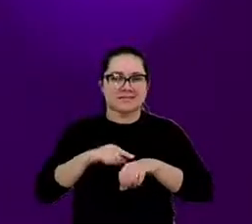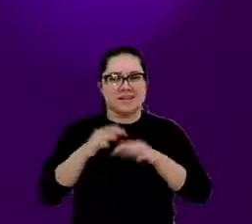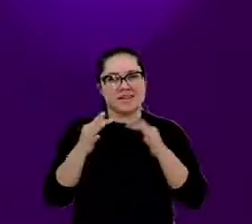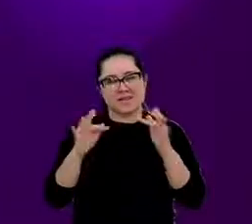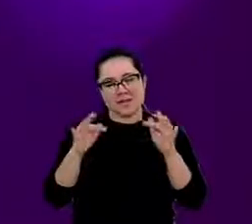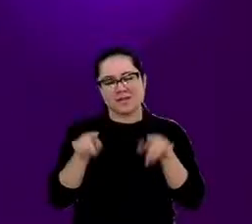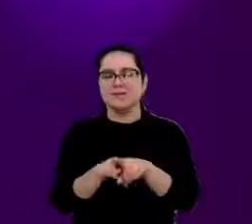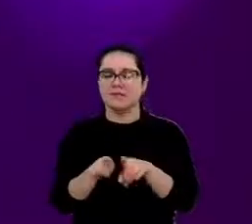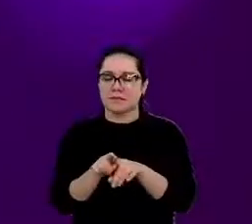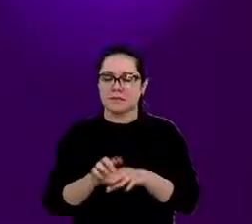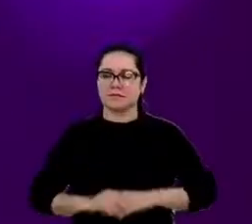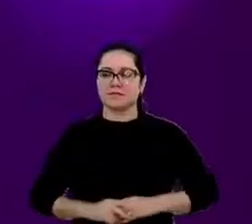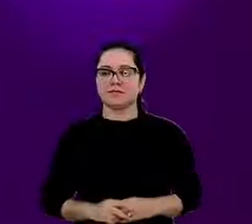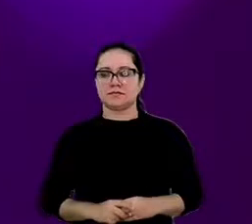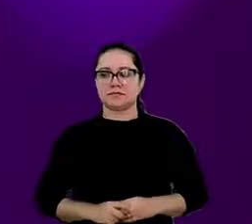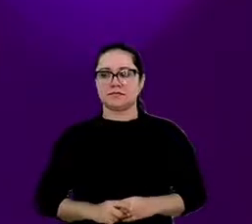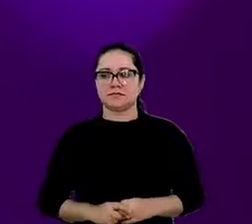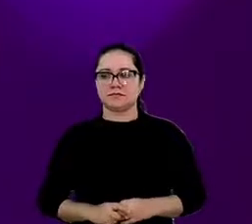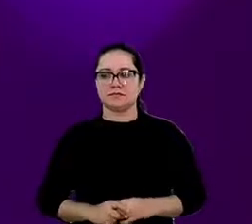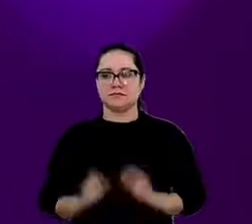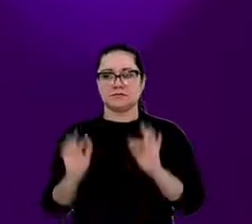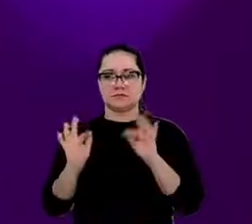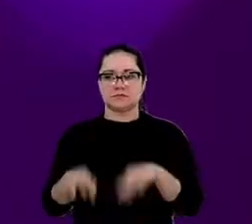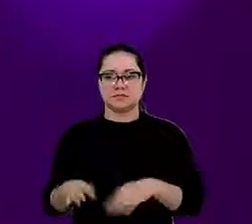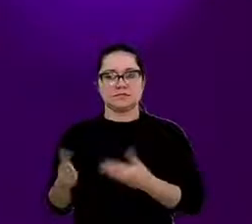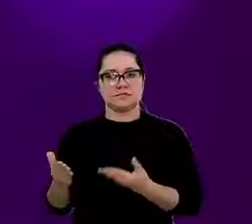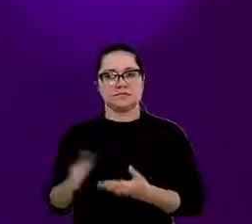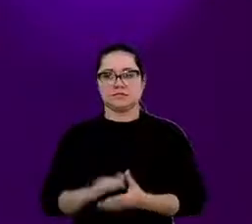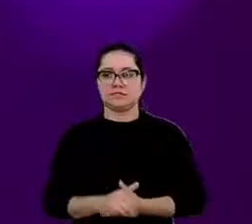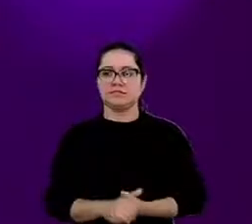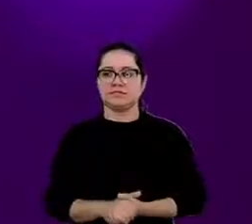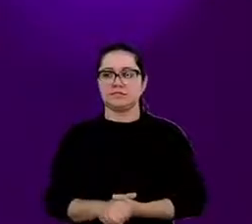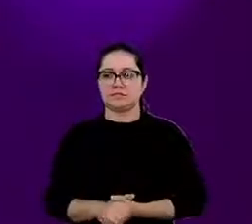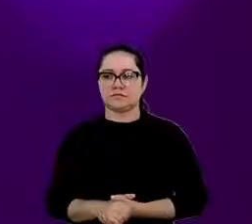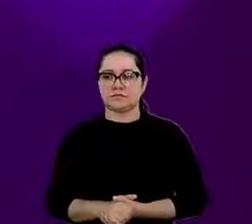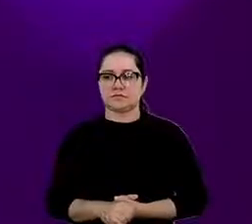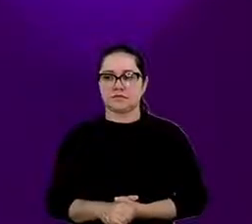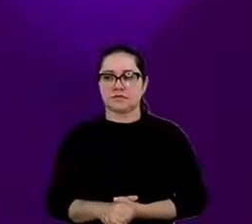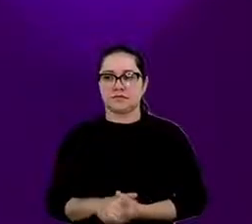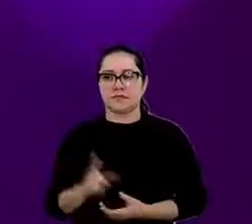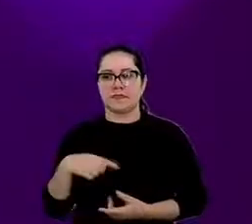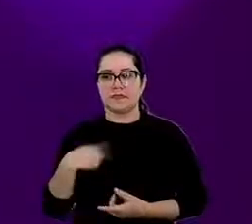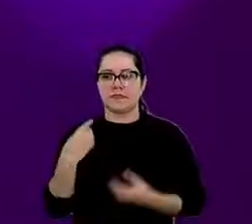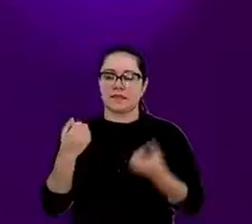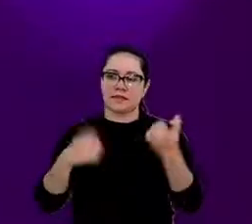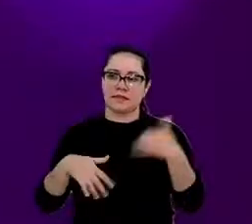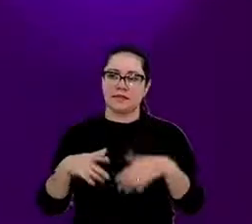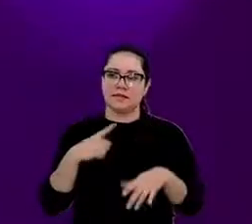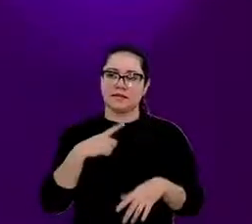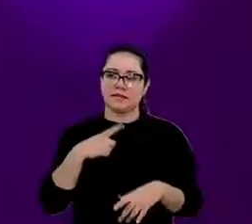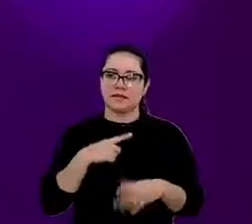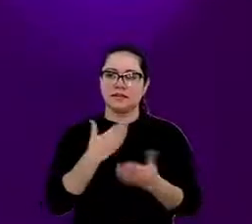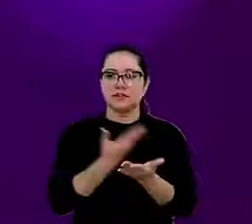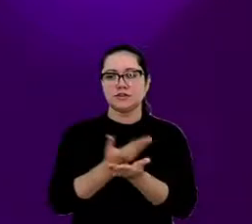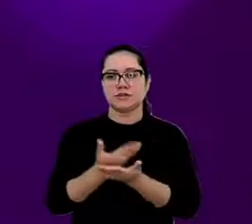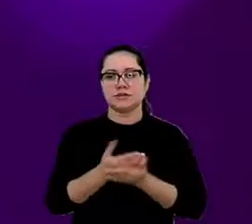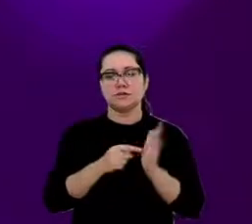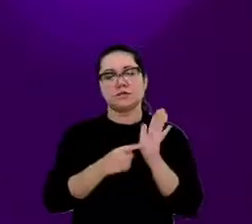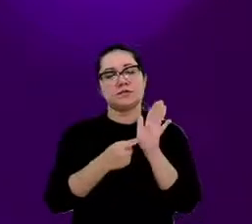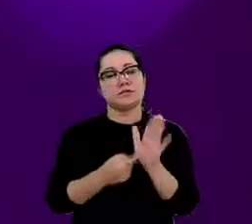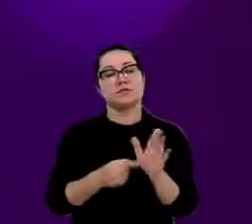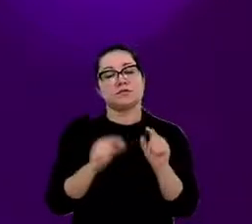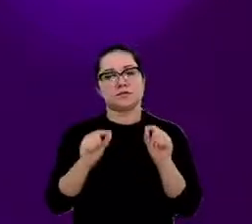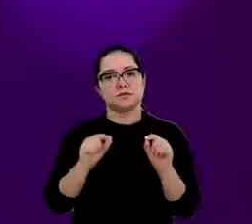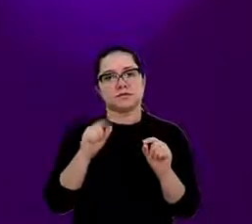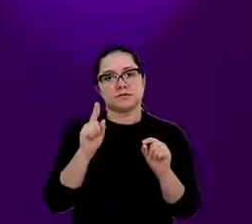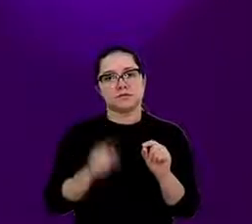diagnóstico. Para finalizar, nós colocamos essa série de estudos aqui para dizer o quanto esses